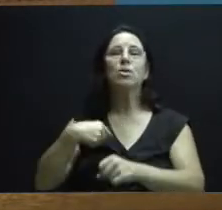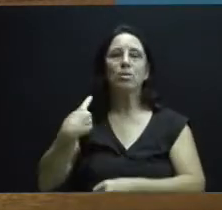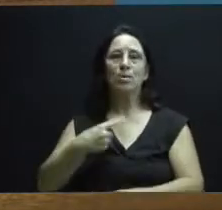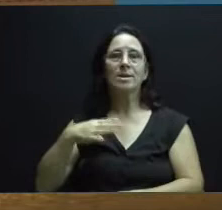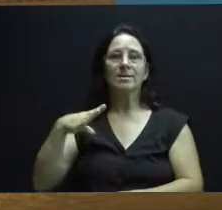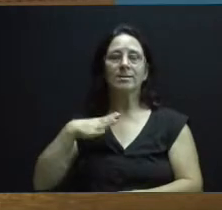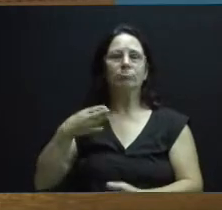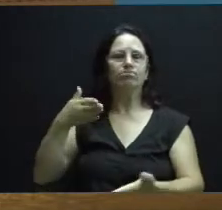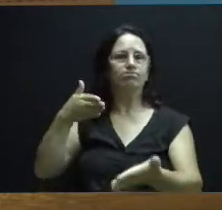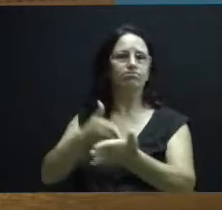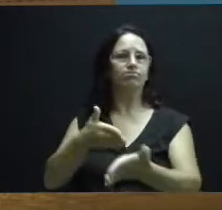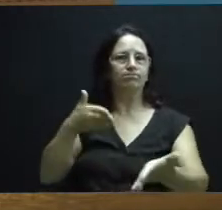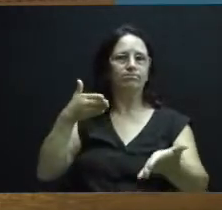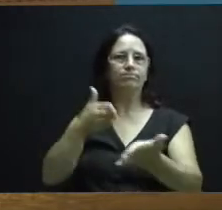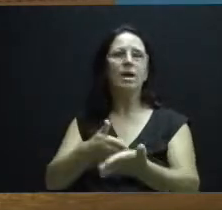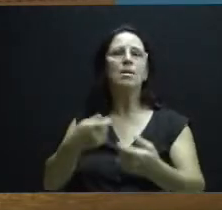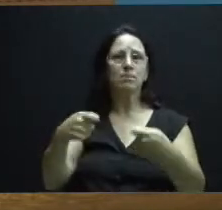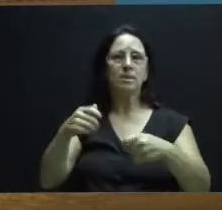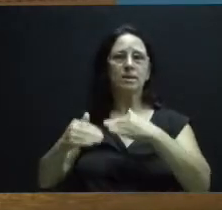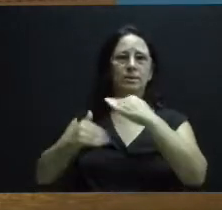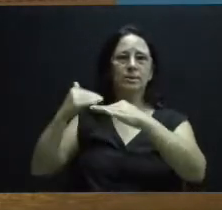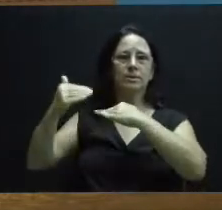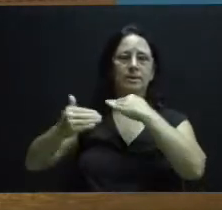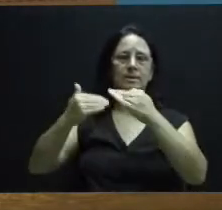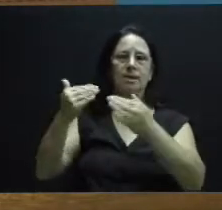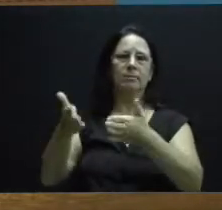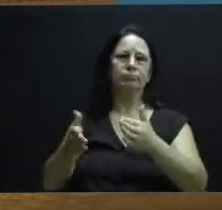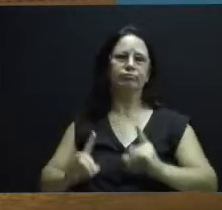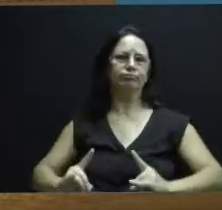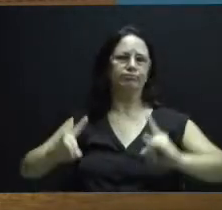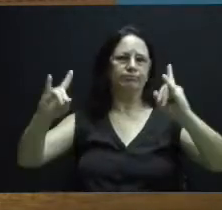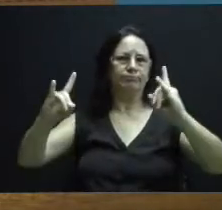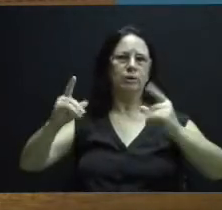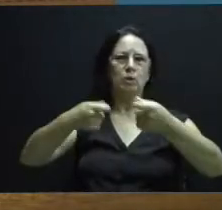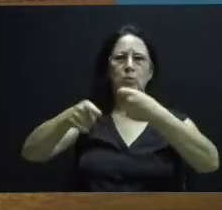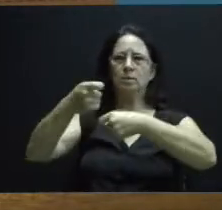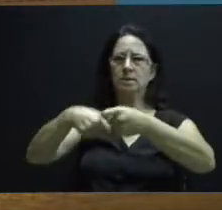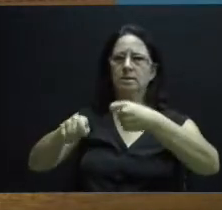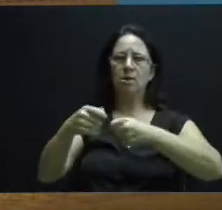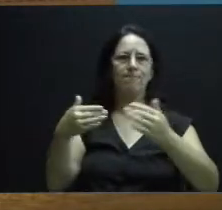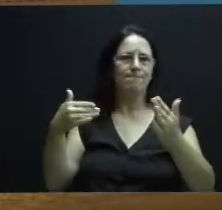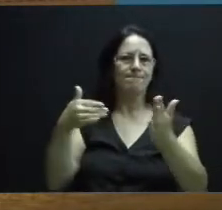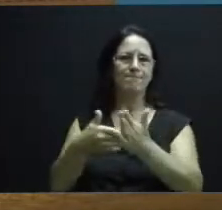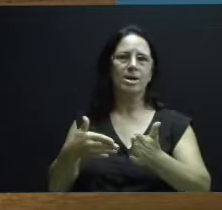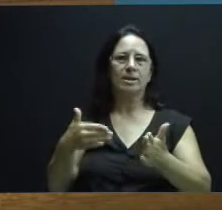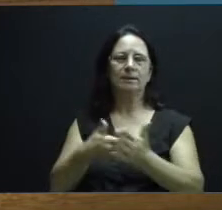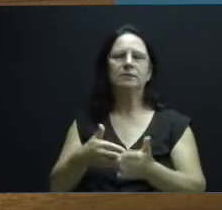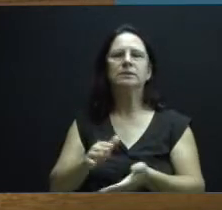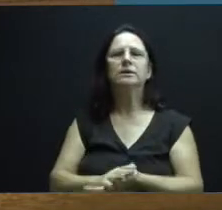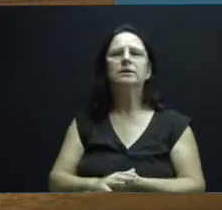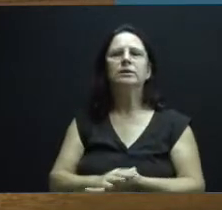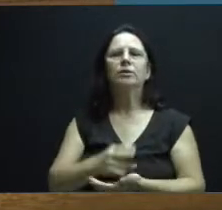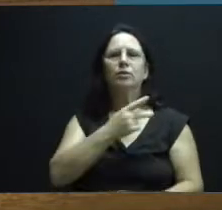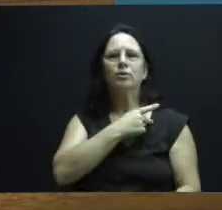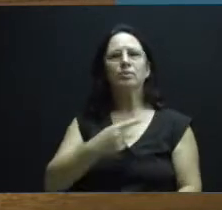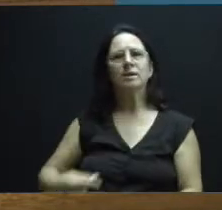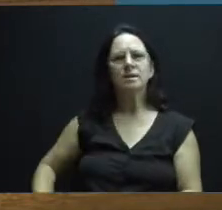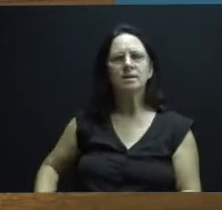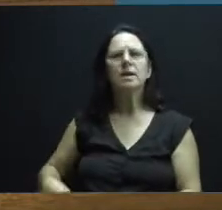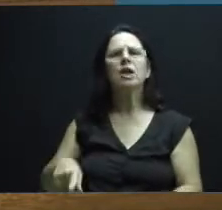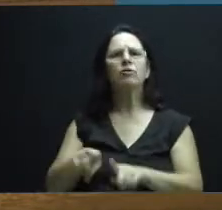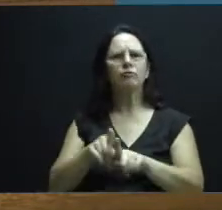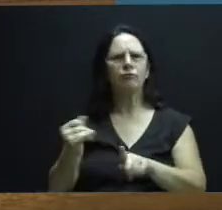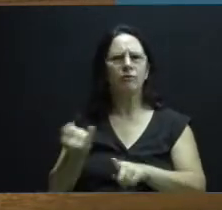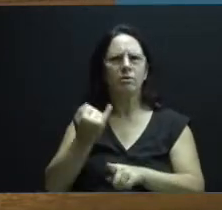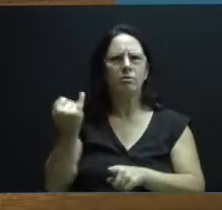travada não vai ter crescimento seja nas era residencial comercial industrial recentemente o presidente da câmara falou sobre isso falou da